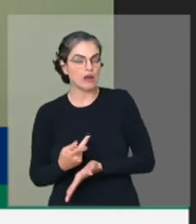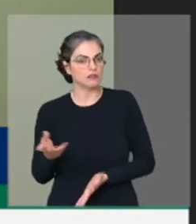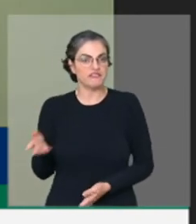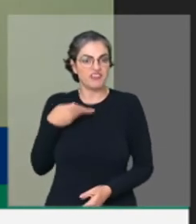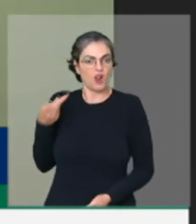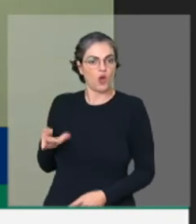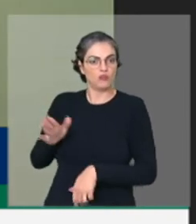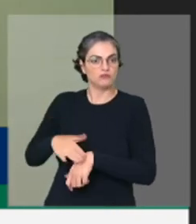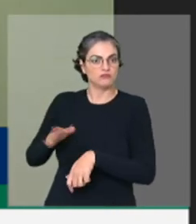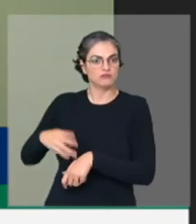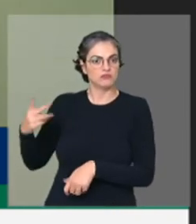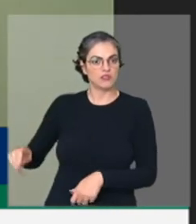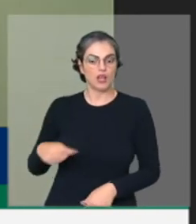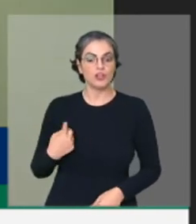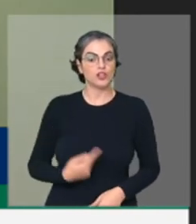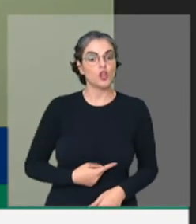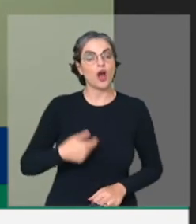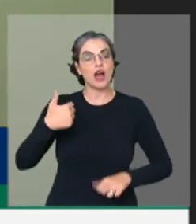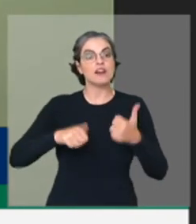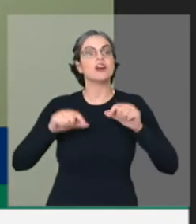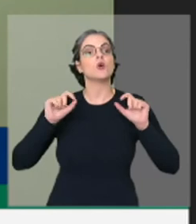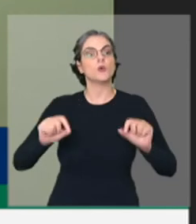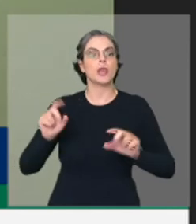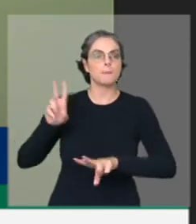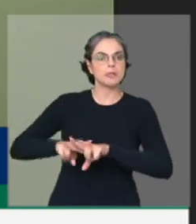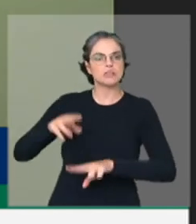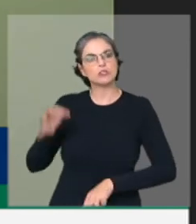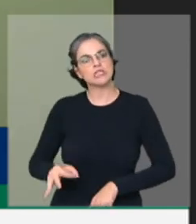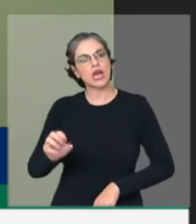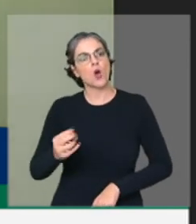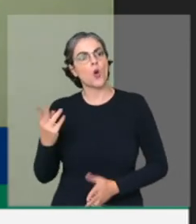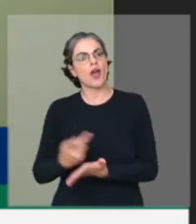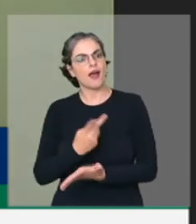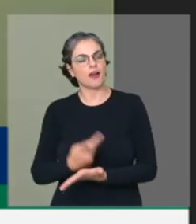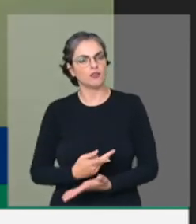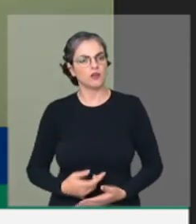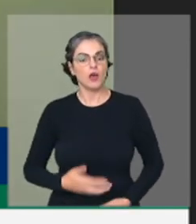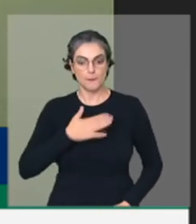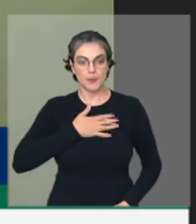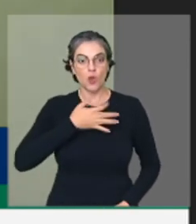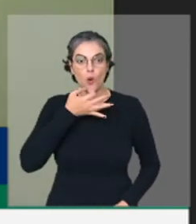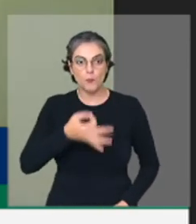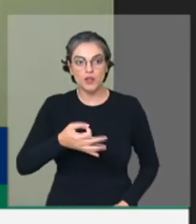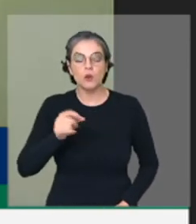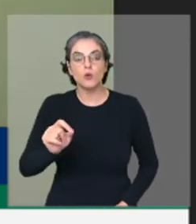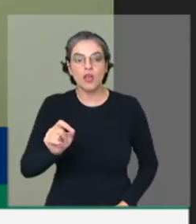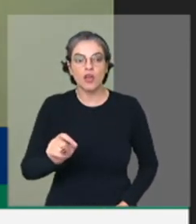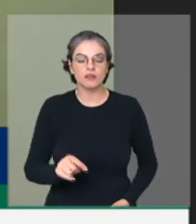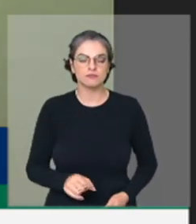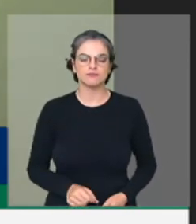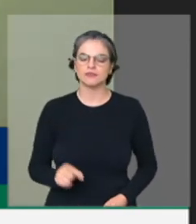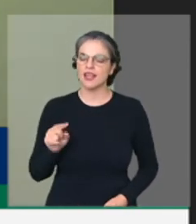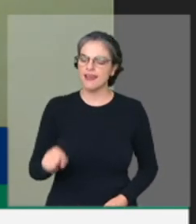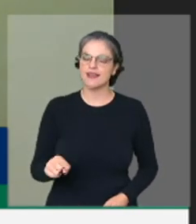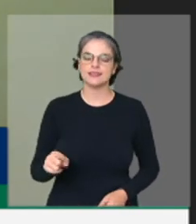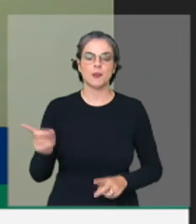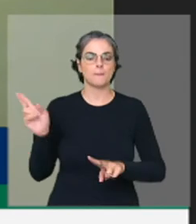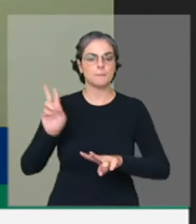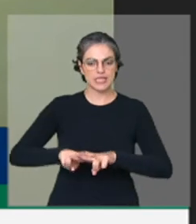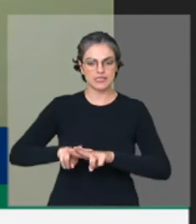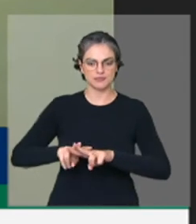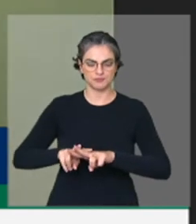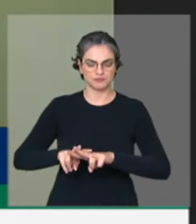Estamos aqui para dizer se a prisão é certa ou errada. E eu, na minha opinião, esta prisão